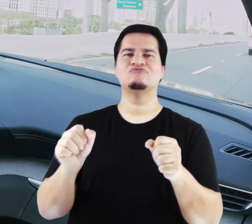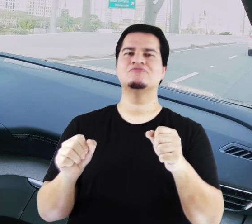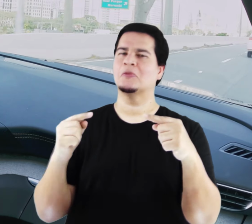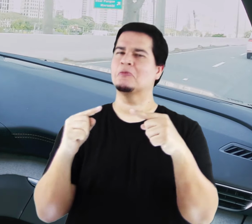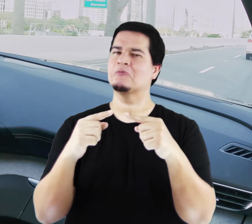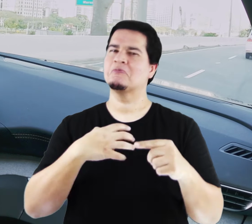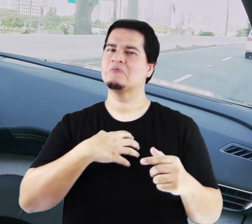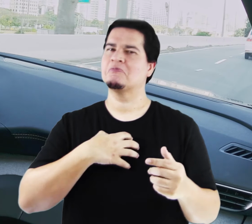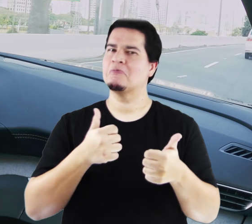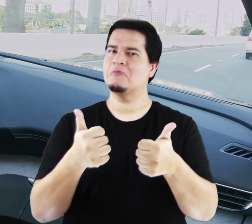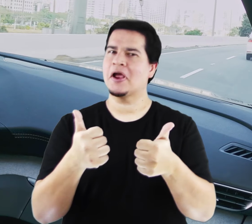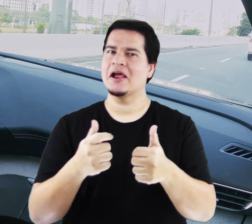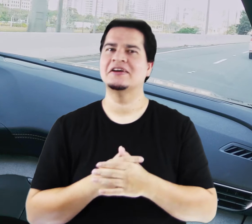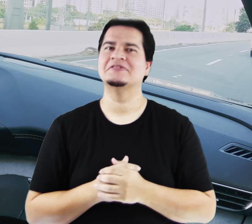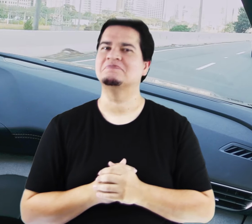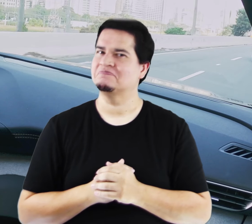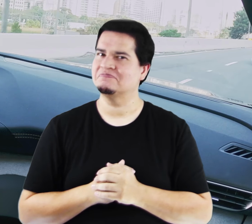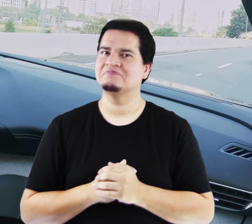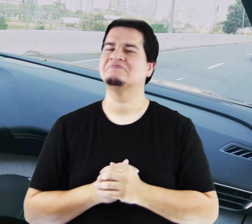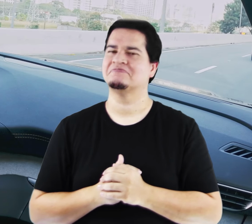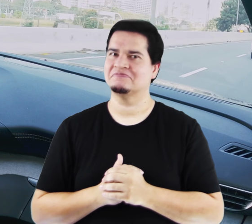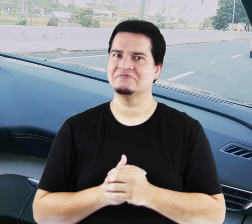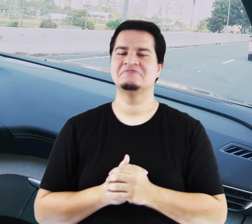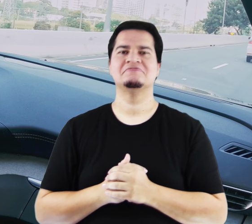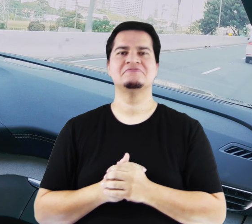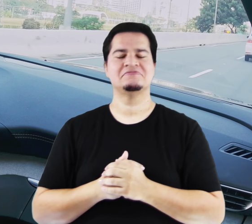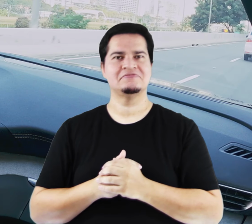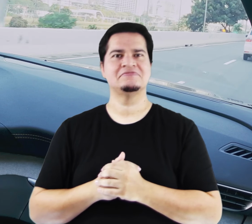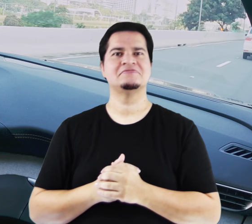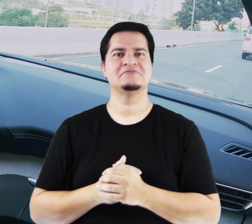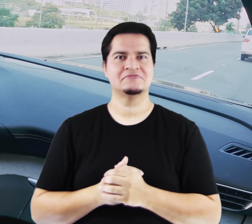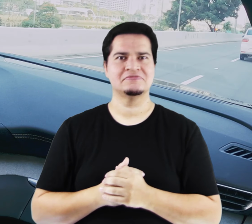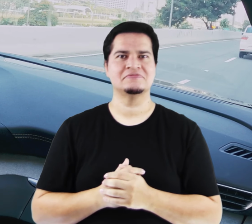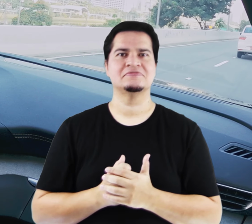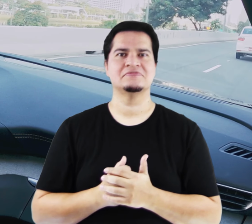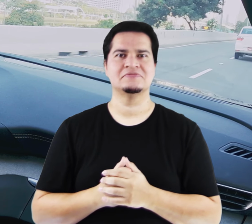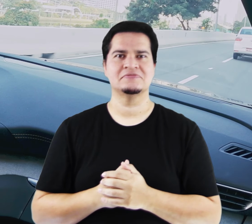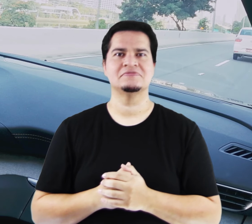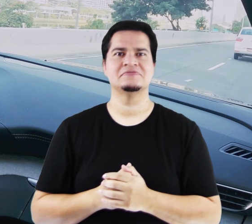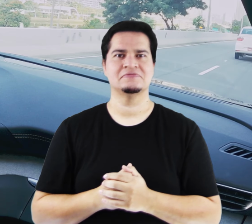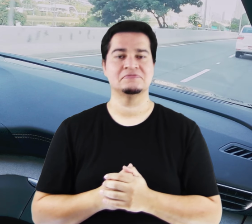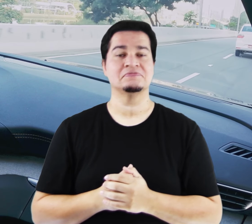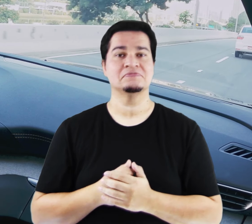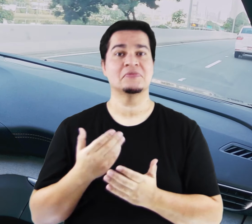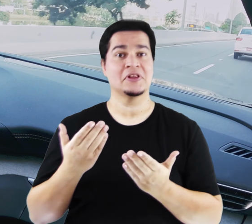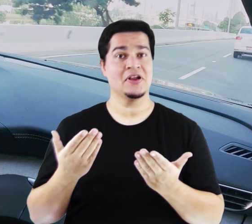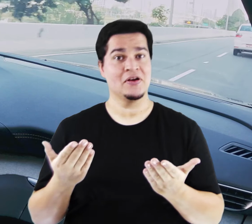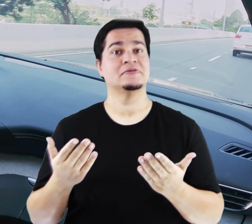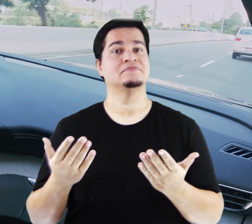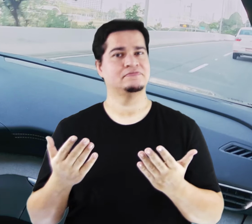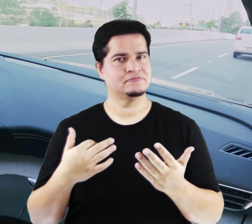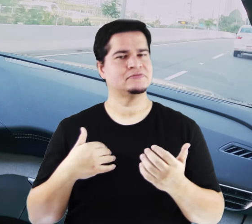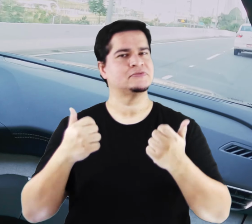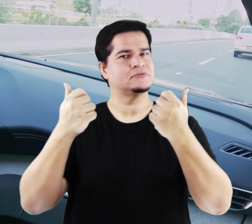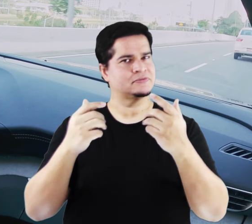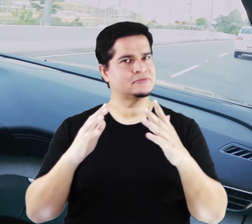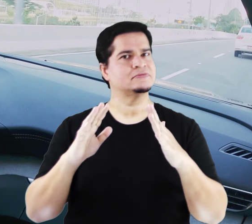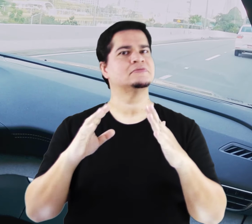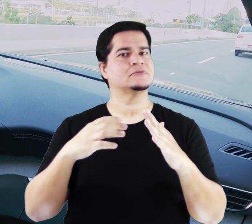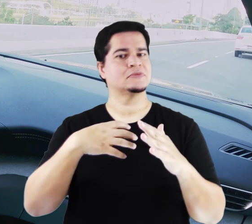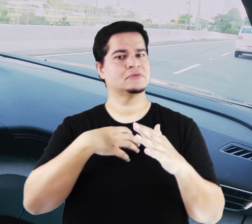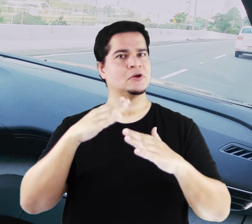e toda essa harmonia do painel faz parte de tudo isso aí, como a gente falou, na parte do interior, né? Então essa é uma coisa